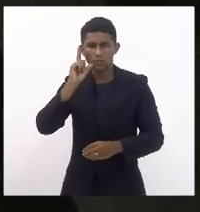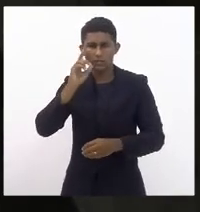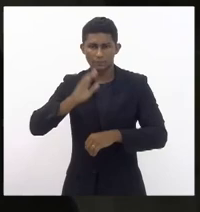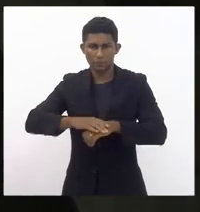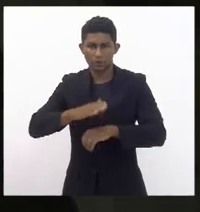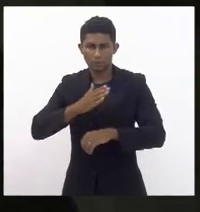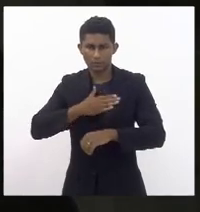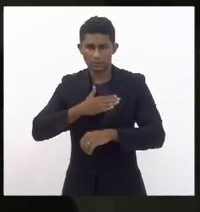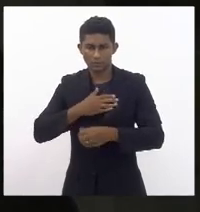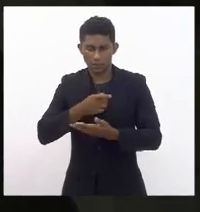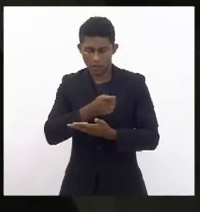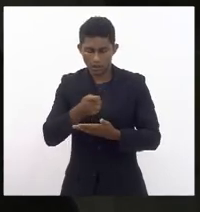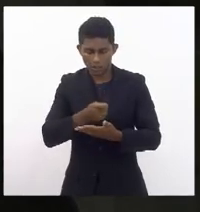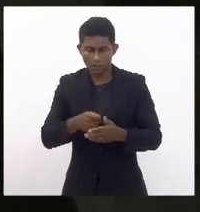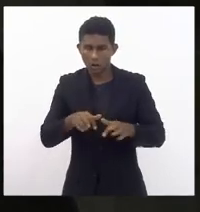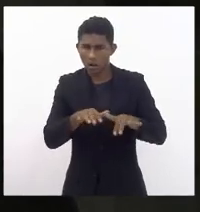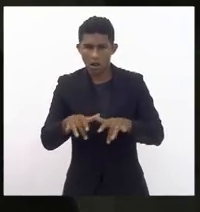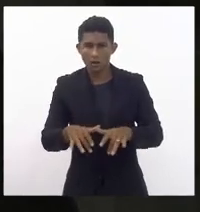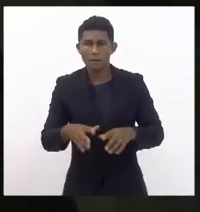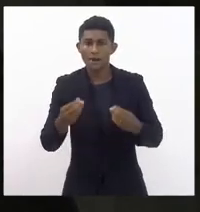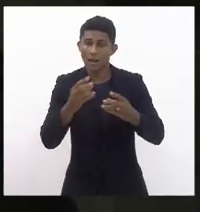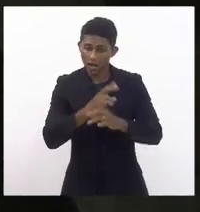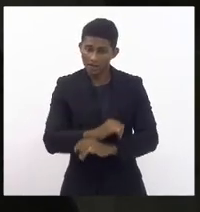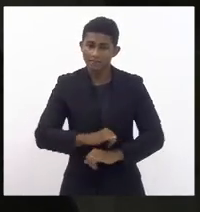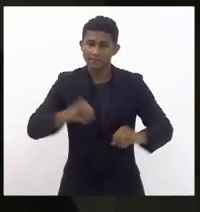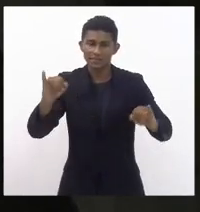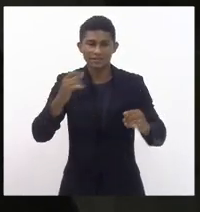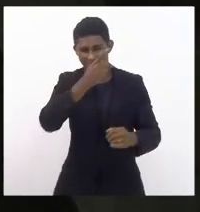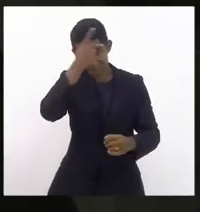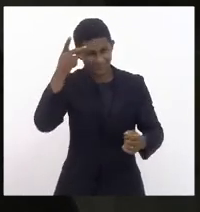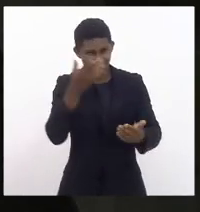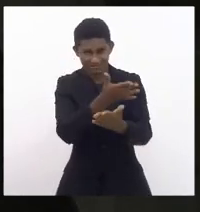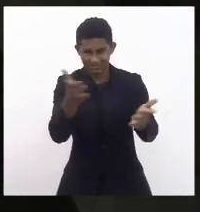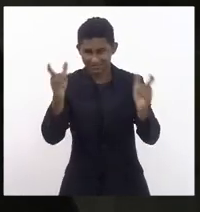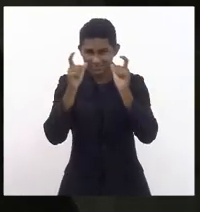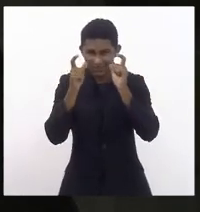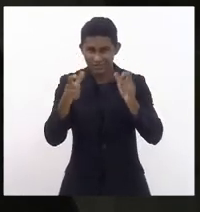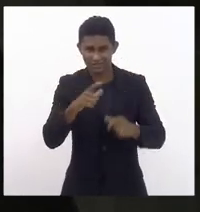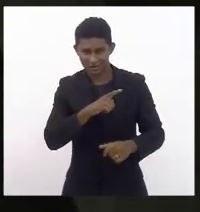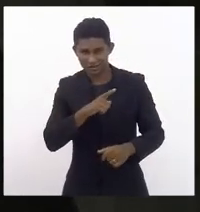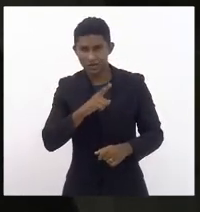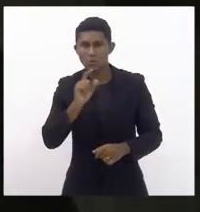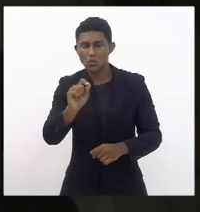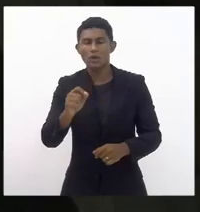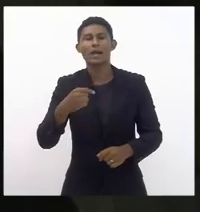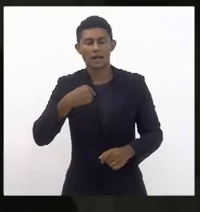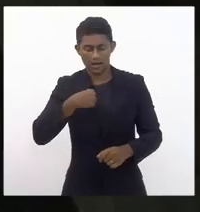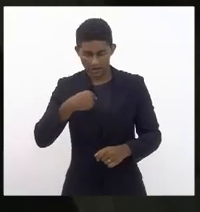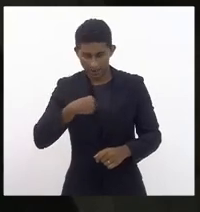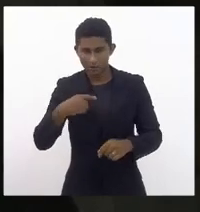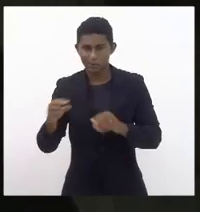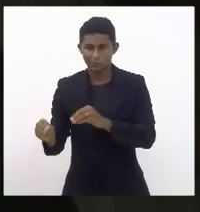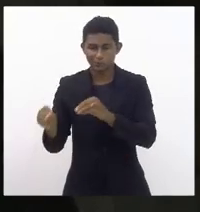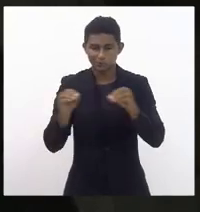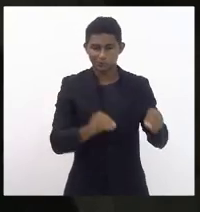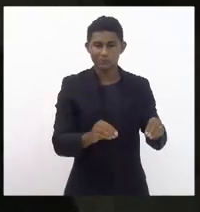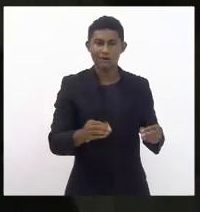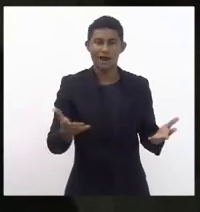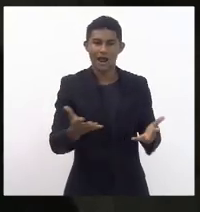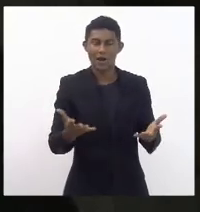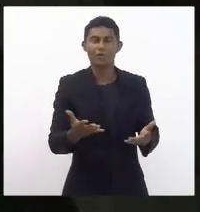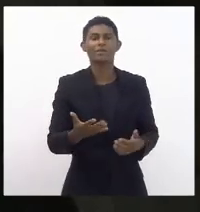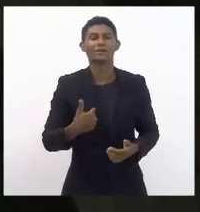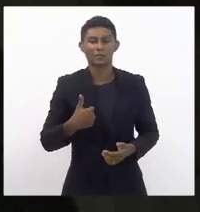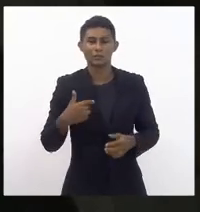para comunicar o enfim a quem interessar possa esse processo Esse passo que eu estou dando na minha vida pública